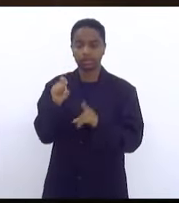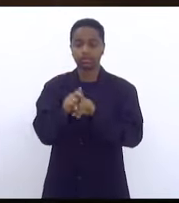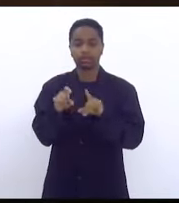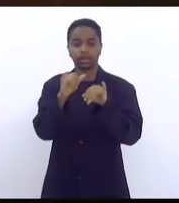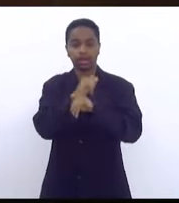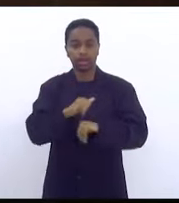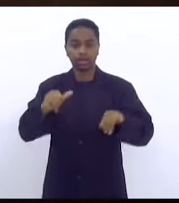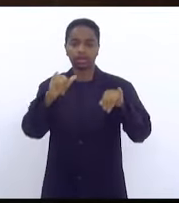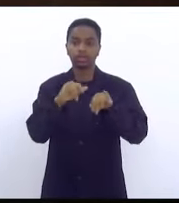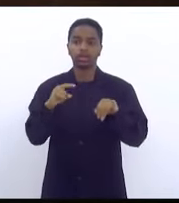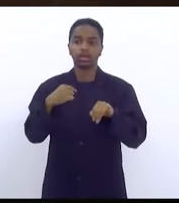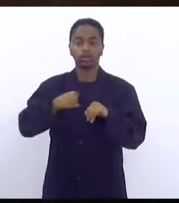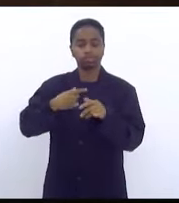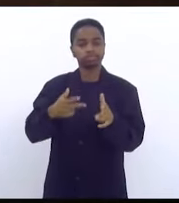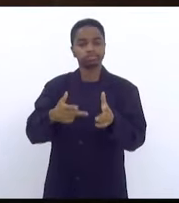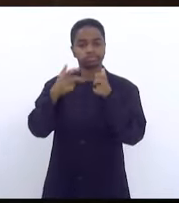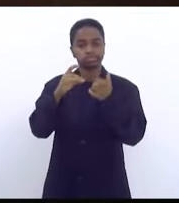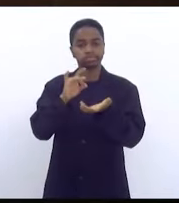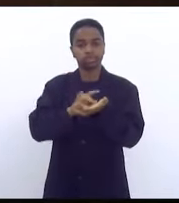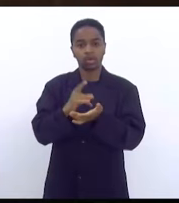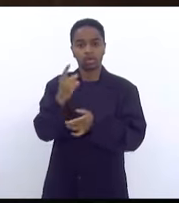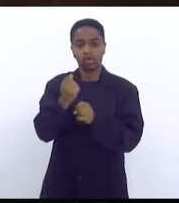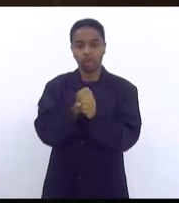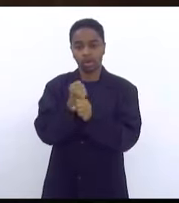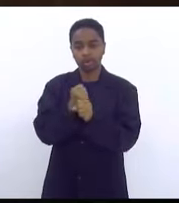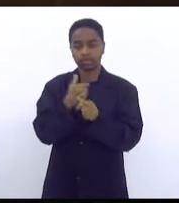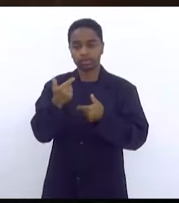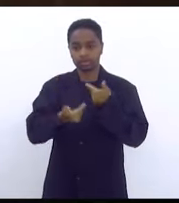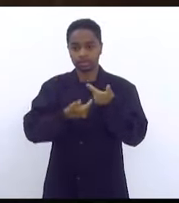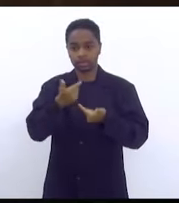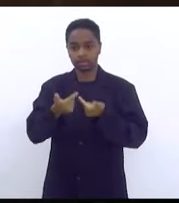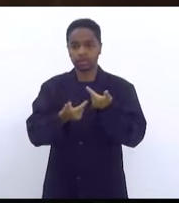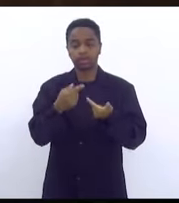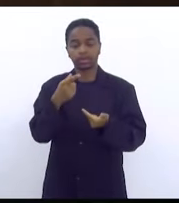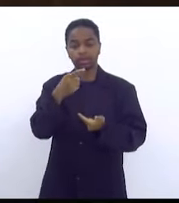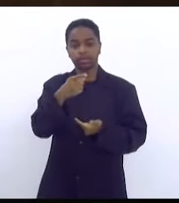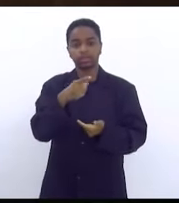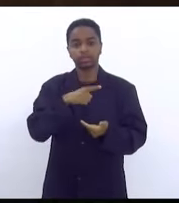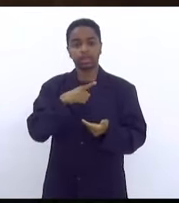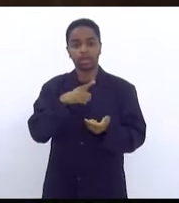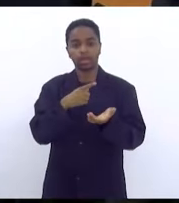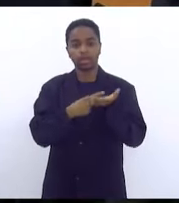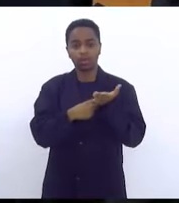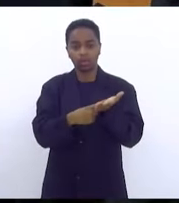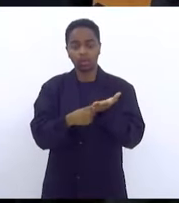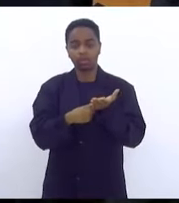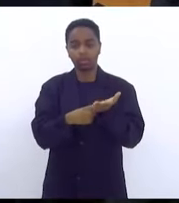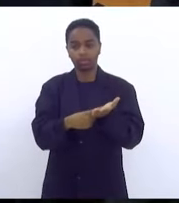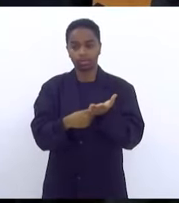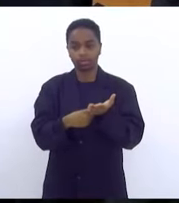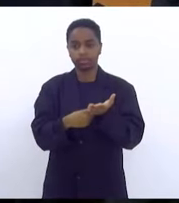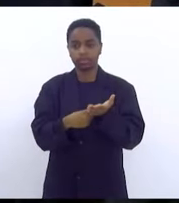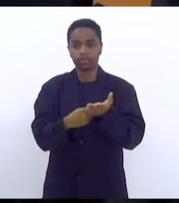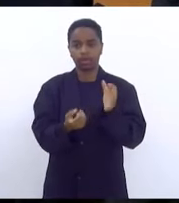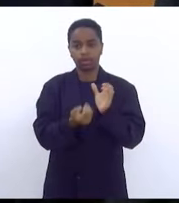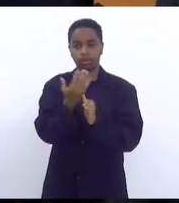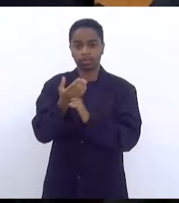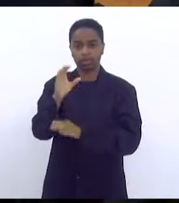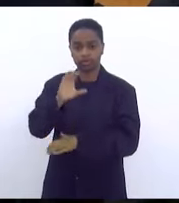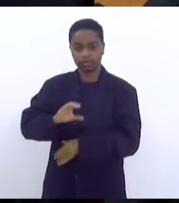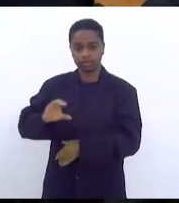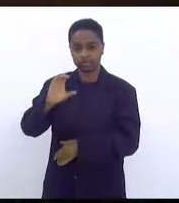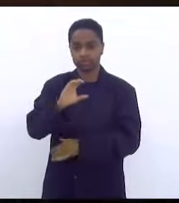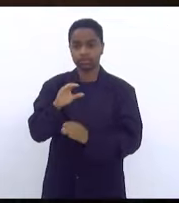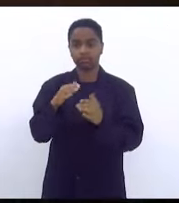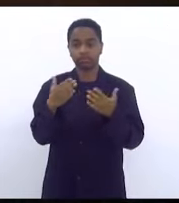que reconheço durante esse um ano de trabalho o seu compromisso com o alastrar da produção científica e